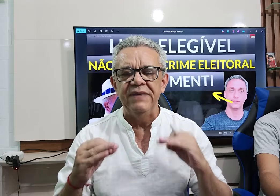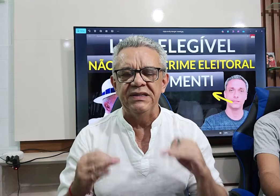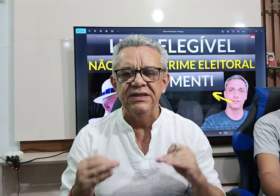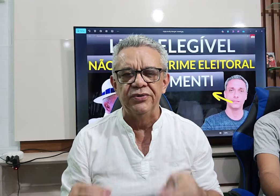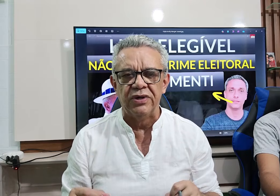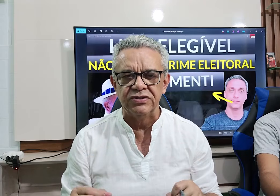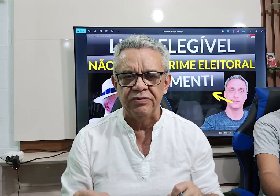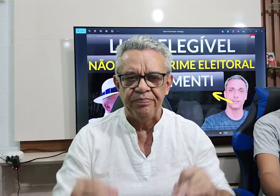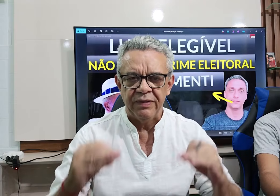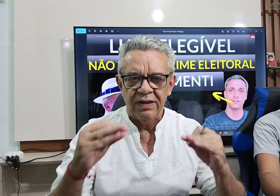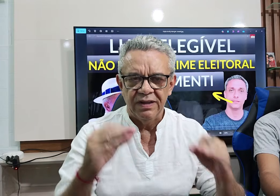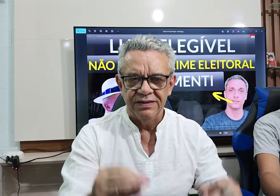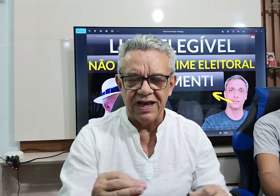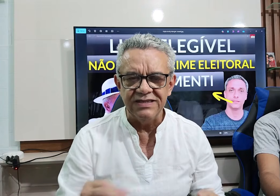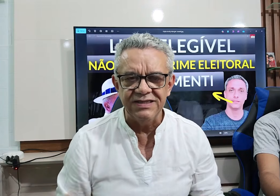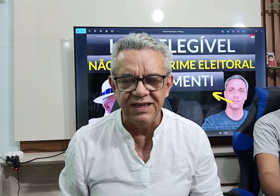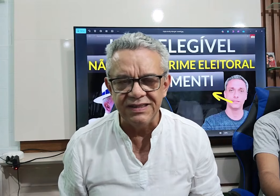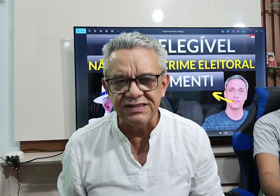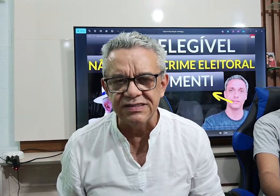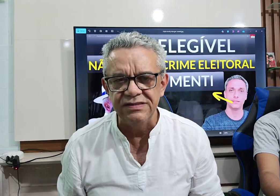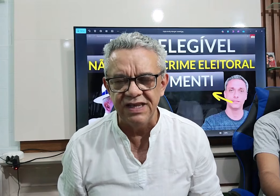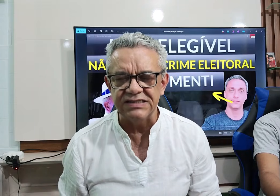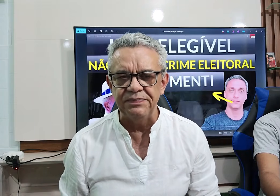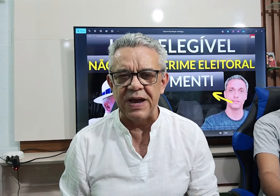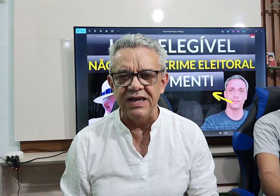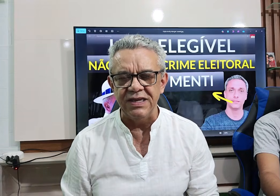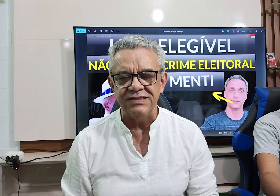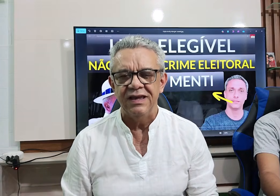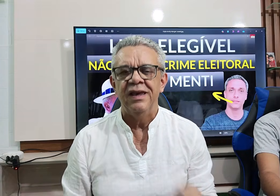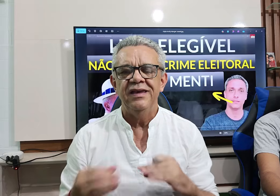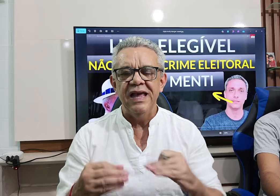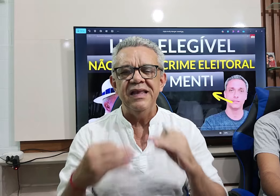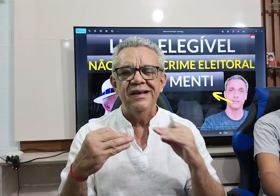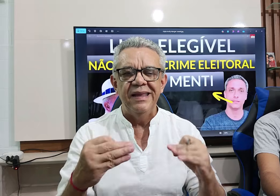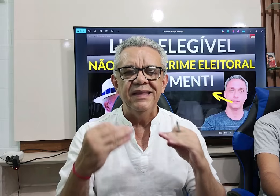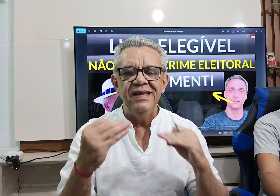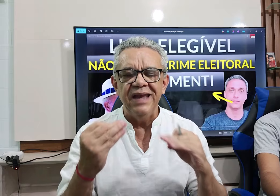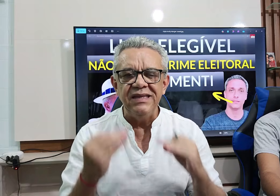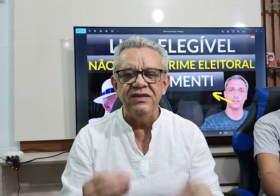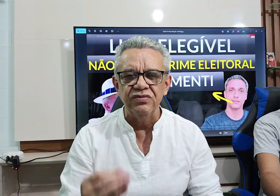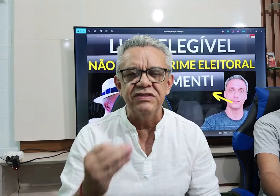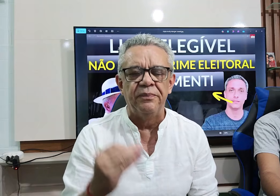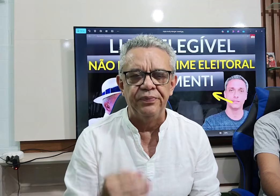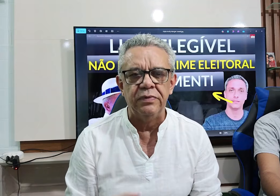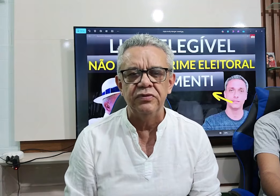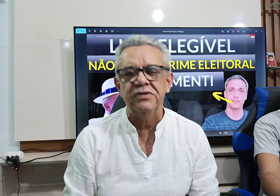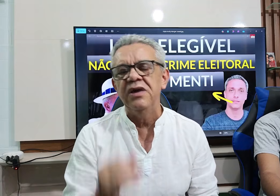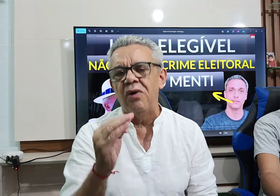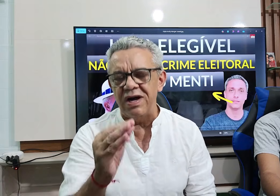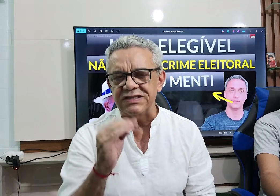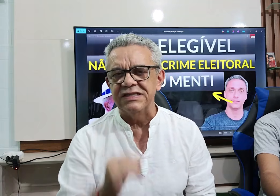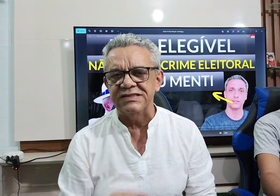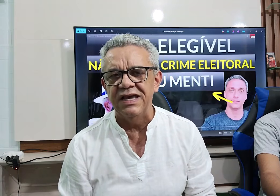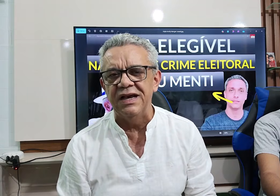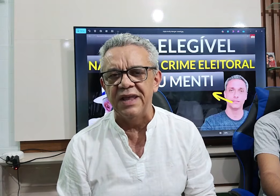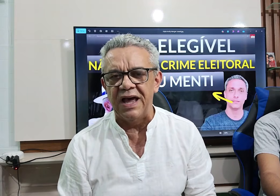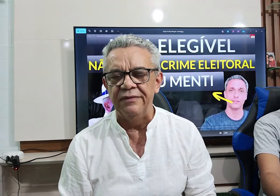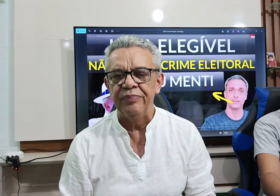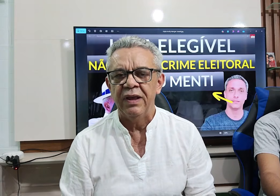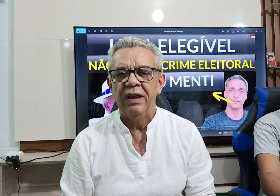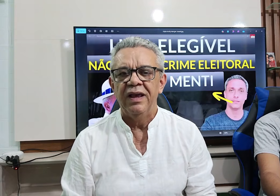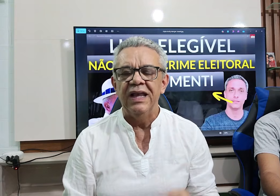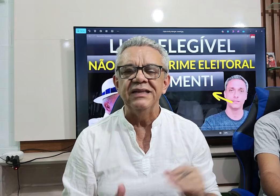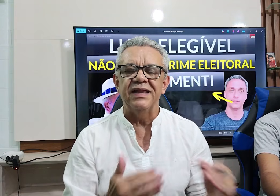maior mentiroso das redes nesse país. E ele engana direitinho o seu público, que gosta de ser